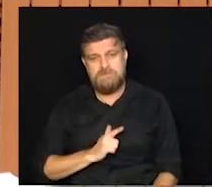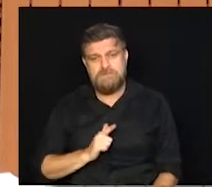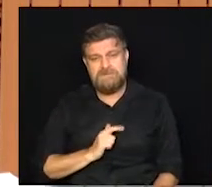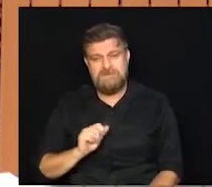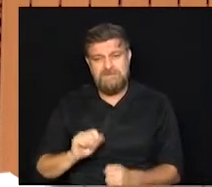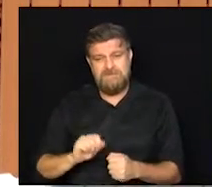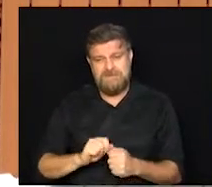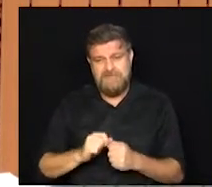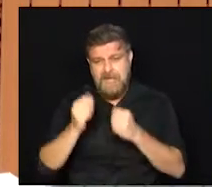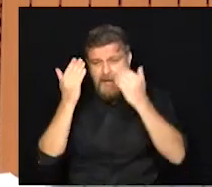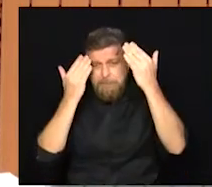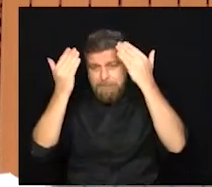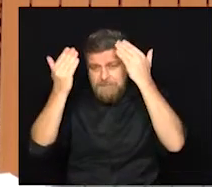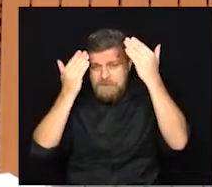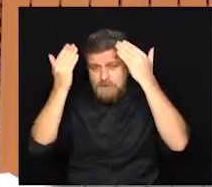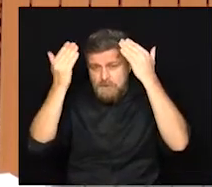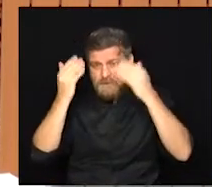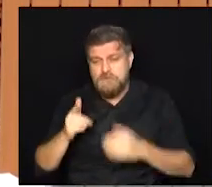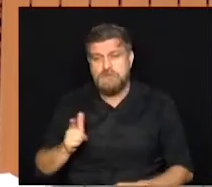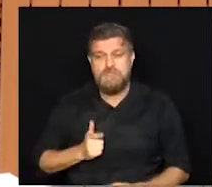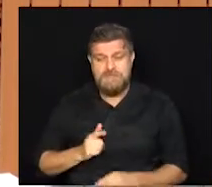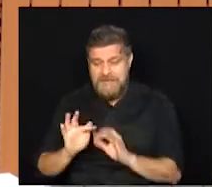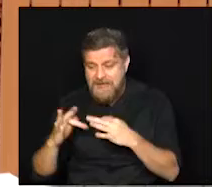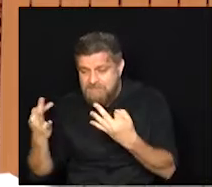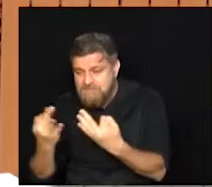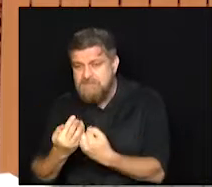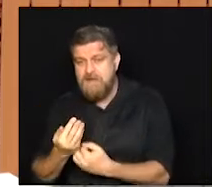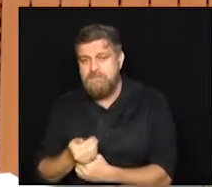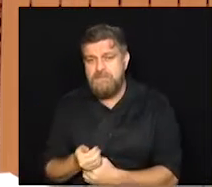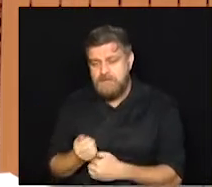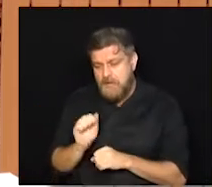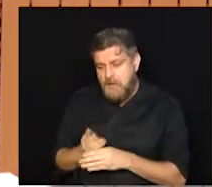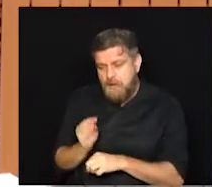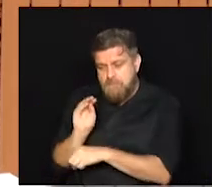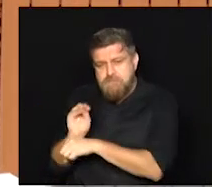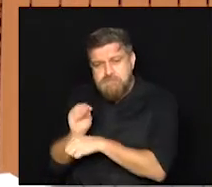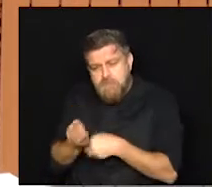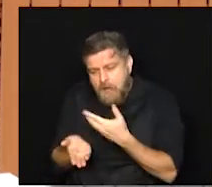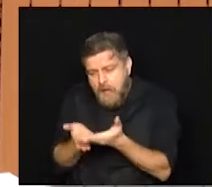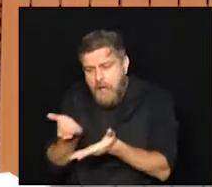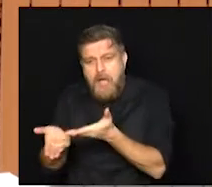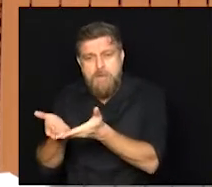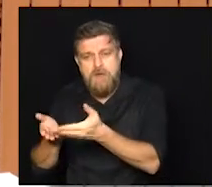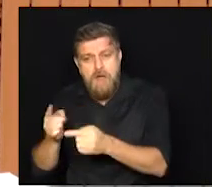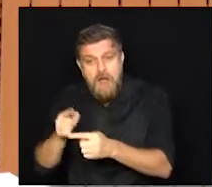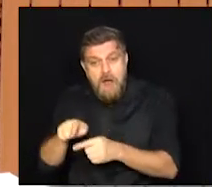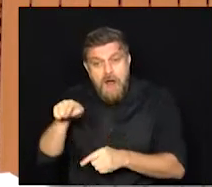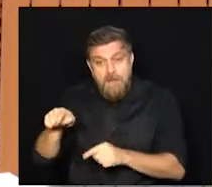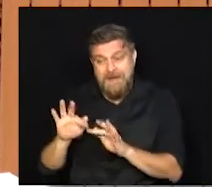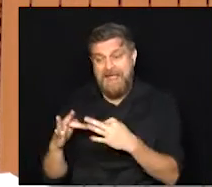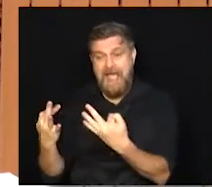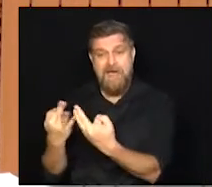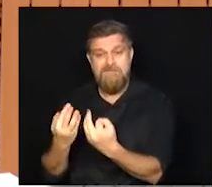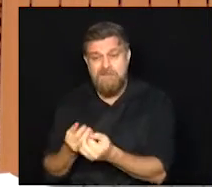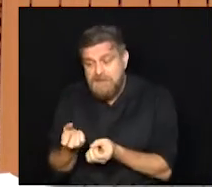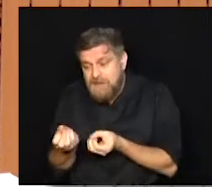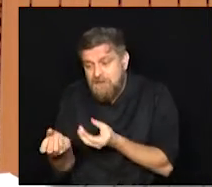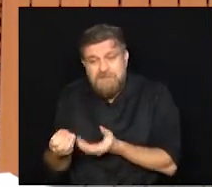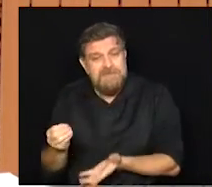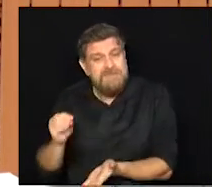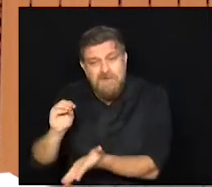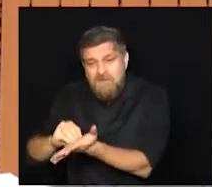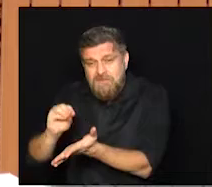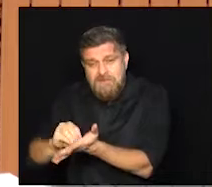apoio psicológico, né, aos pais, para que realmente eles se preparem para a falta de informação que realmente as